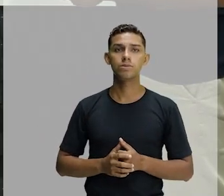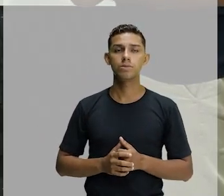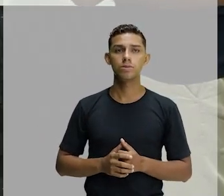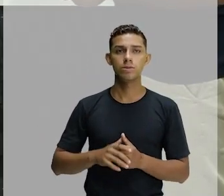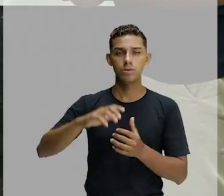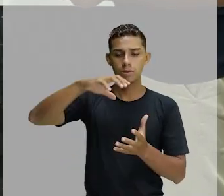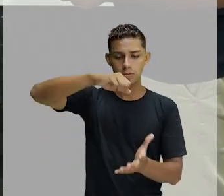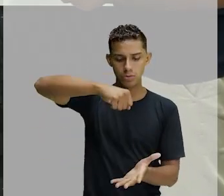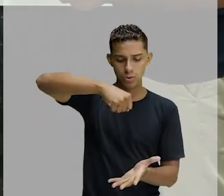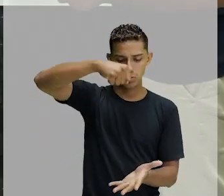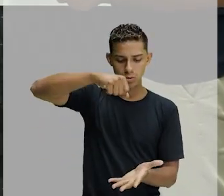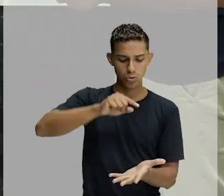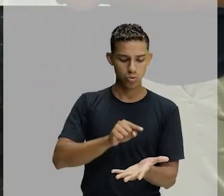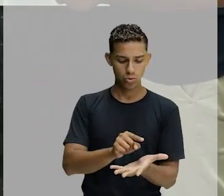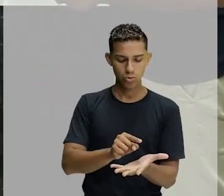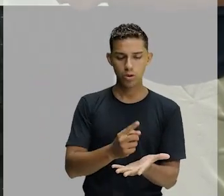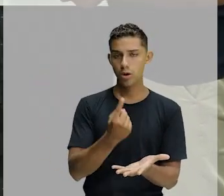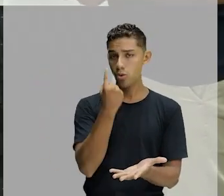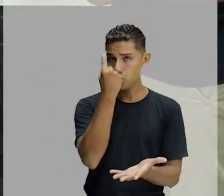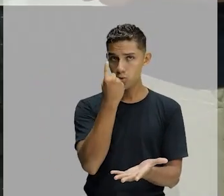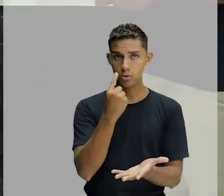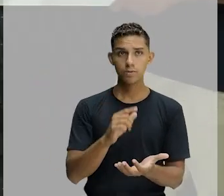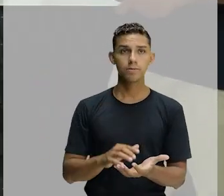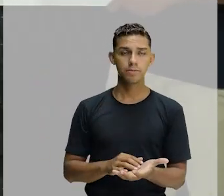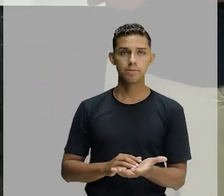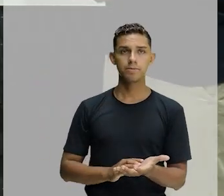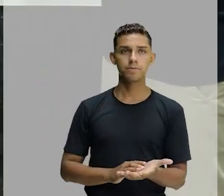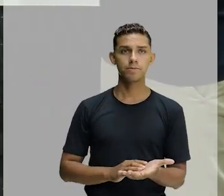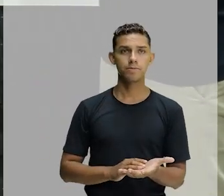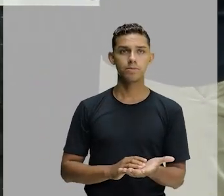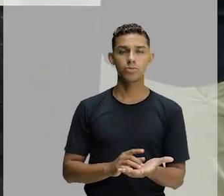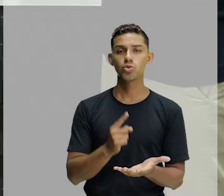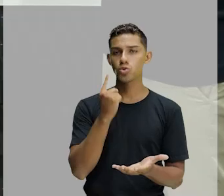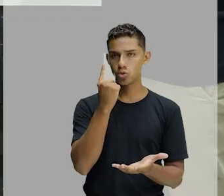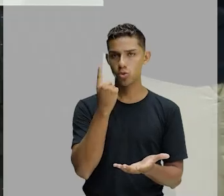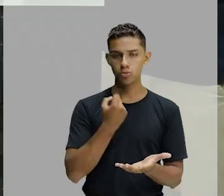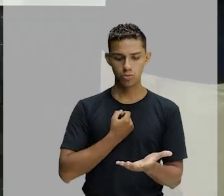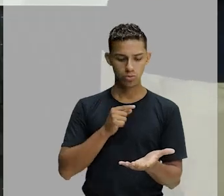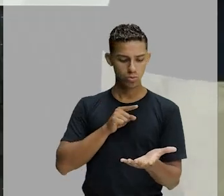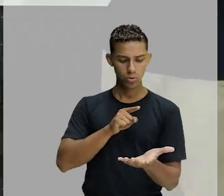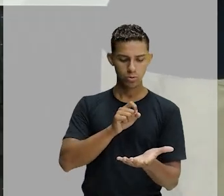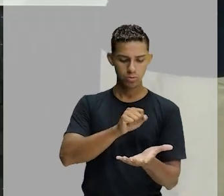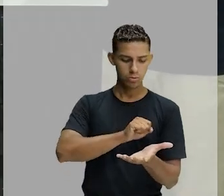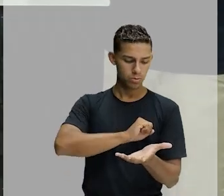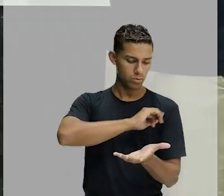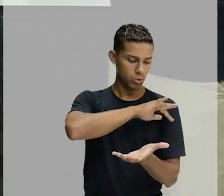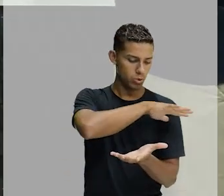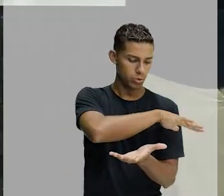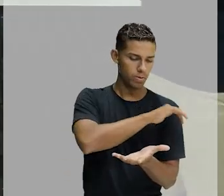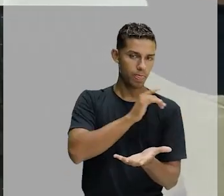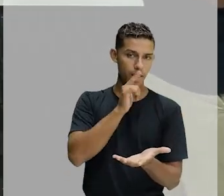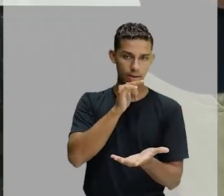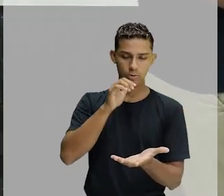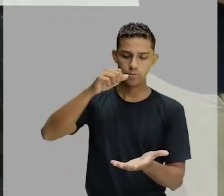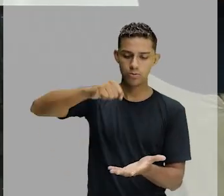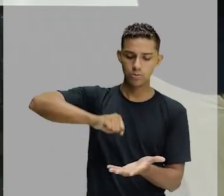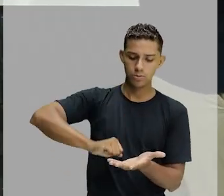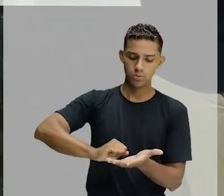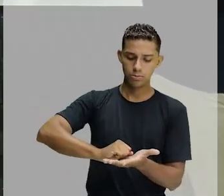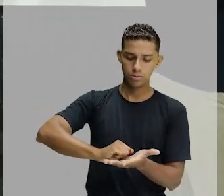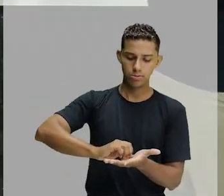furinho aqui aberto, sem a tampa dele. Imagina que eu deixe esse furinho aqui aberto. Eu vou ligar essa